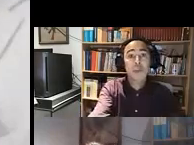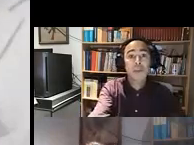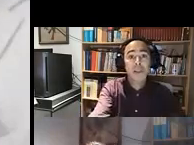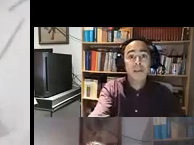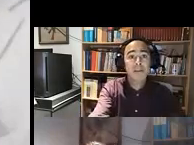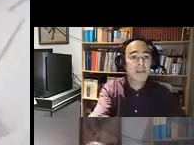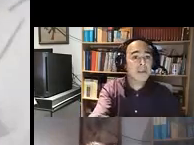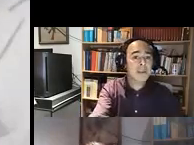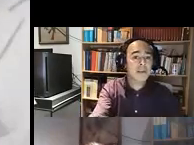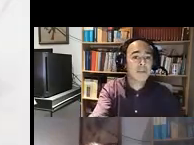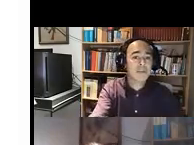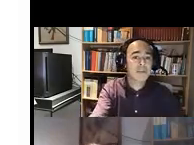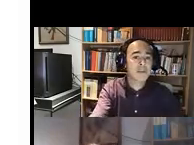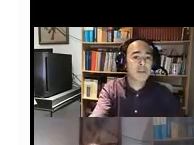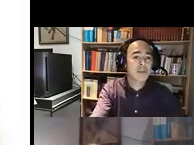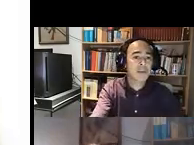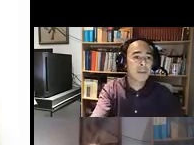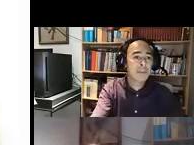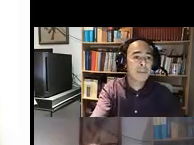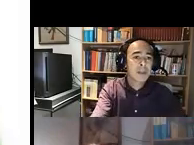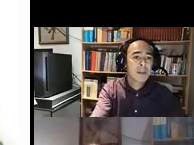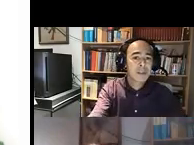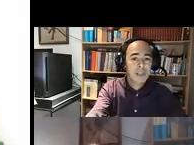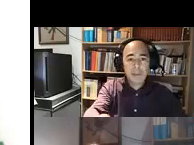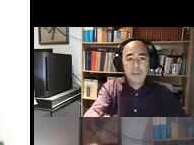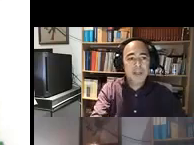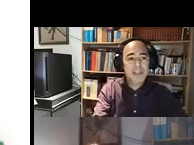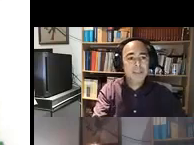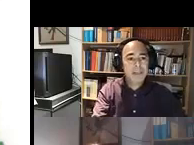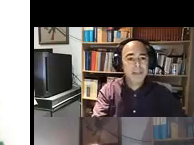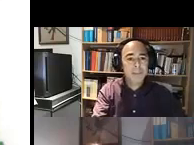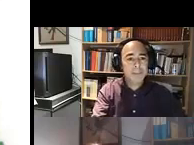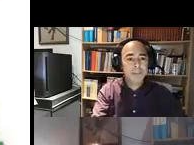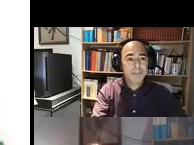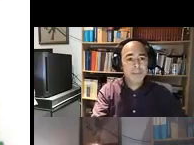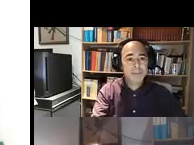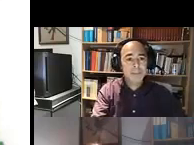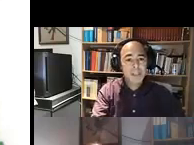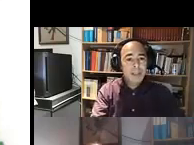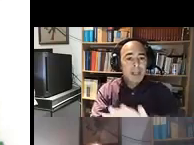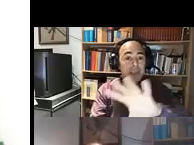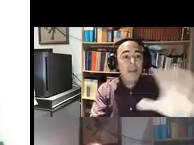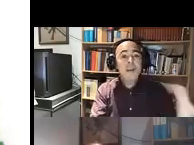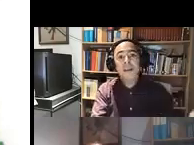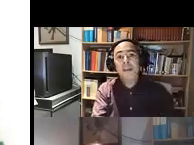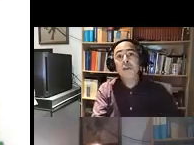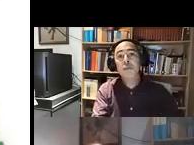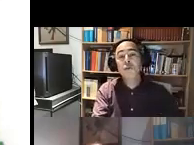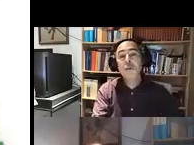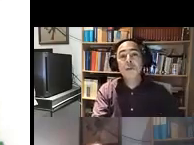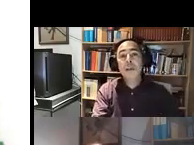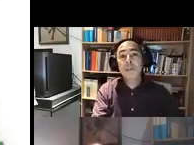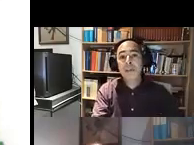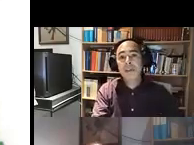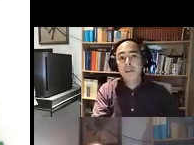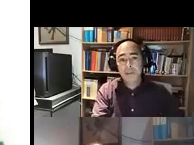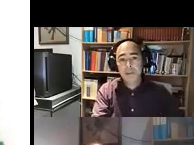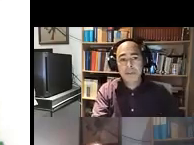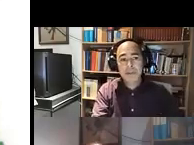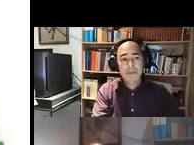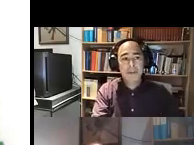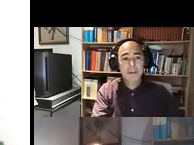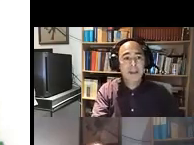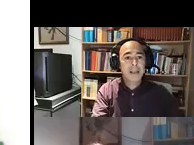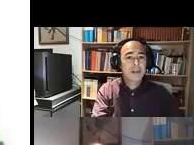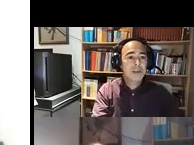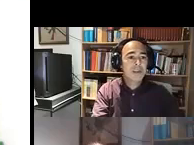a muito mais privilégios à frente das capturas José não é mas vamos tirar essa parte também aqui é resumo tudo aquilo que empresa